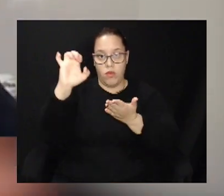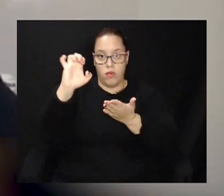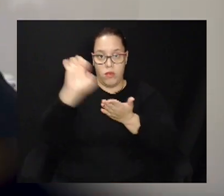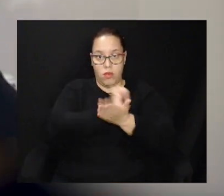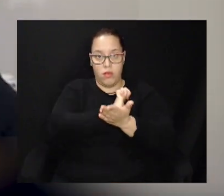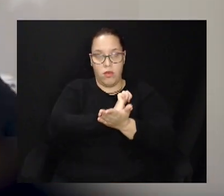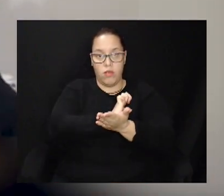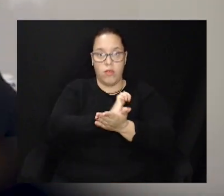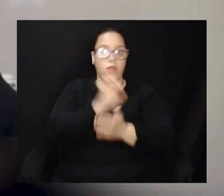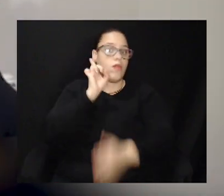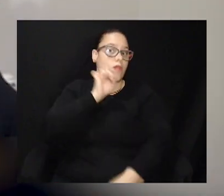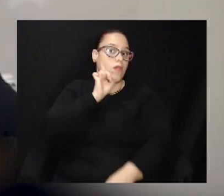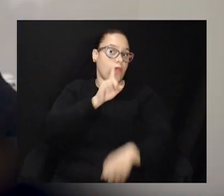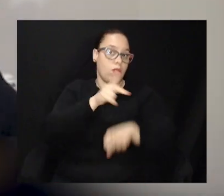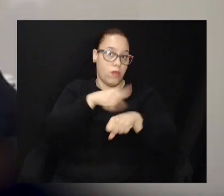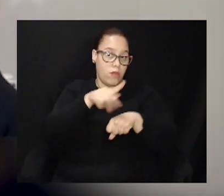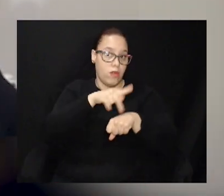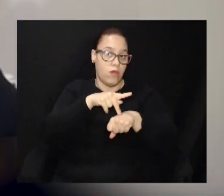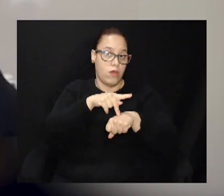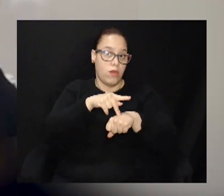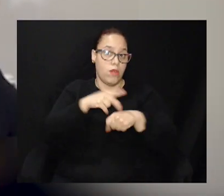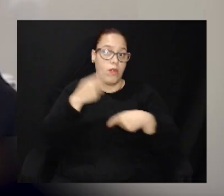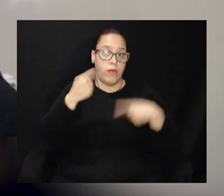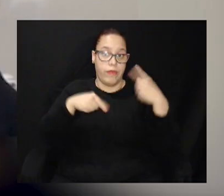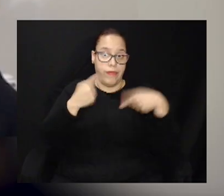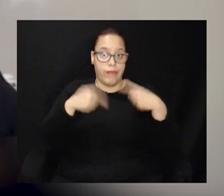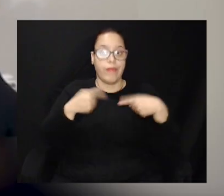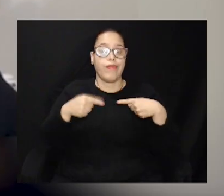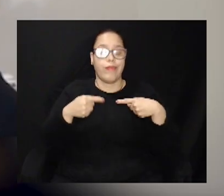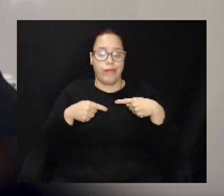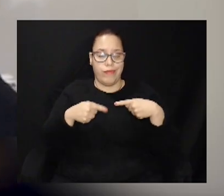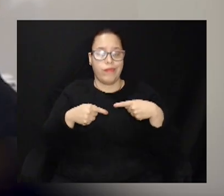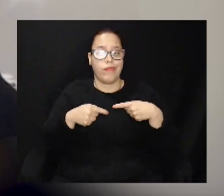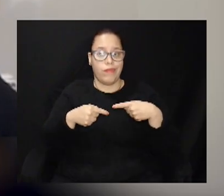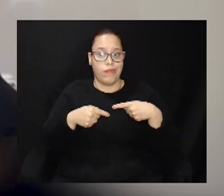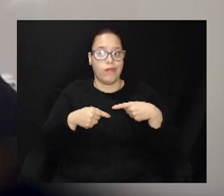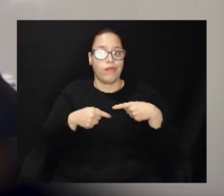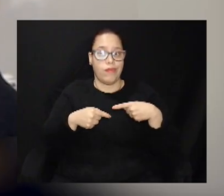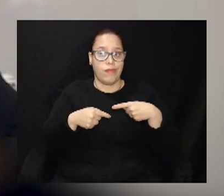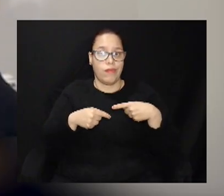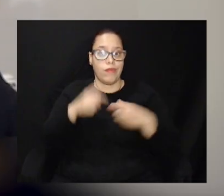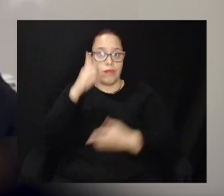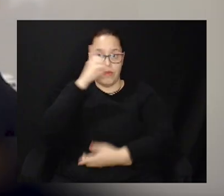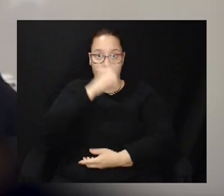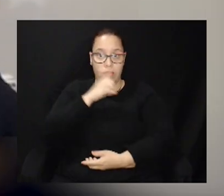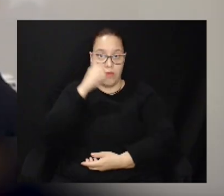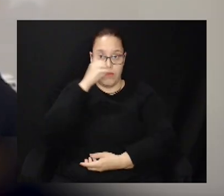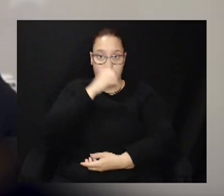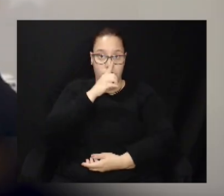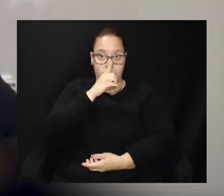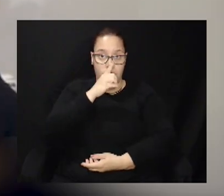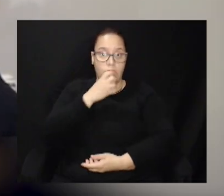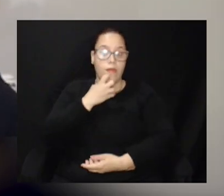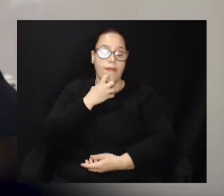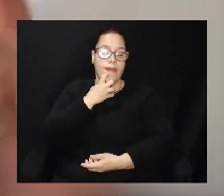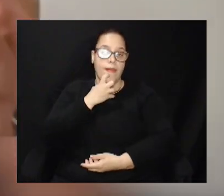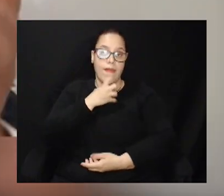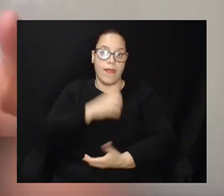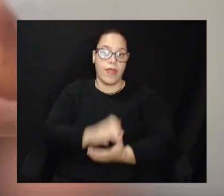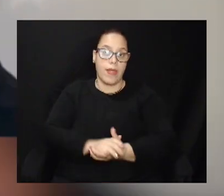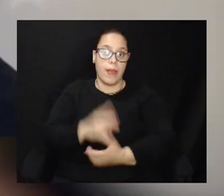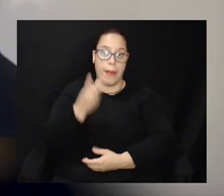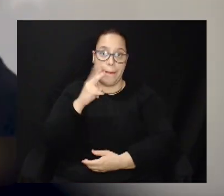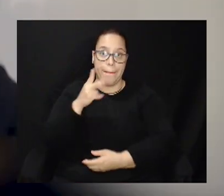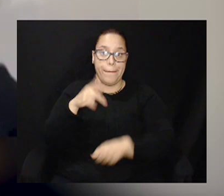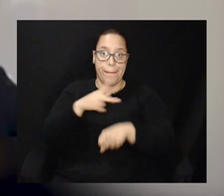após a reunião política ocorrida no último domingo entre os governantes dos 2 países.